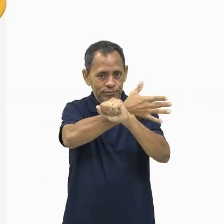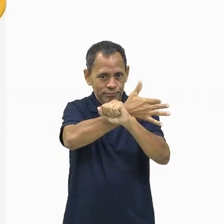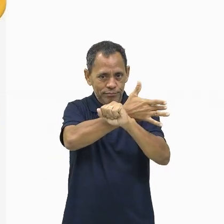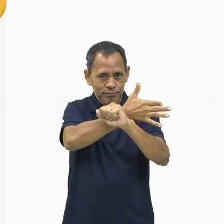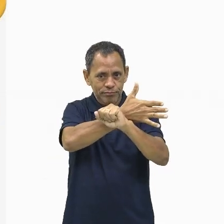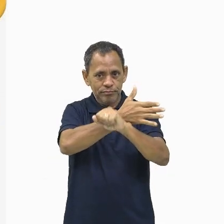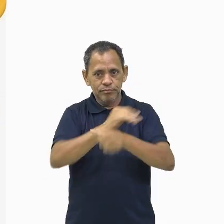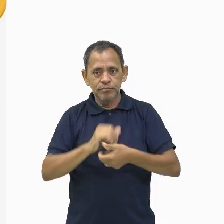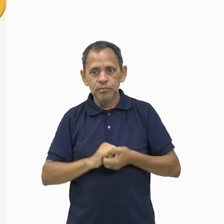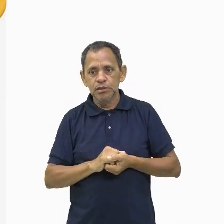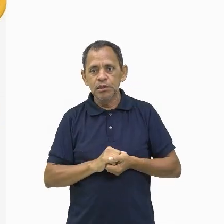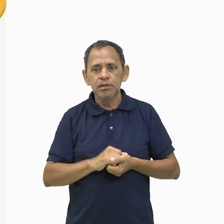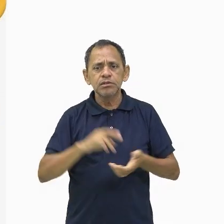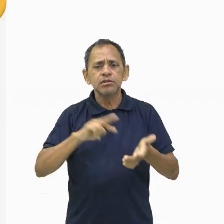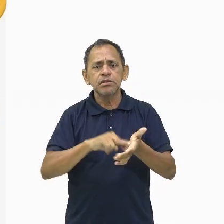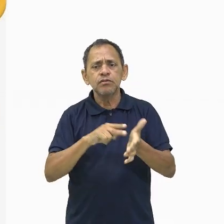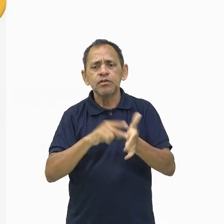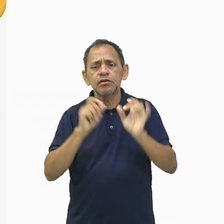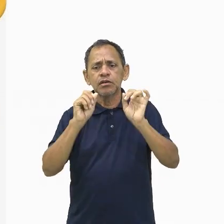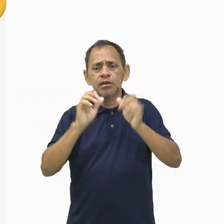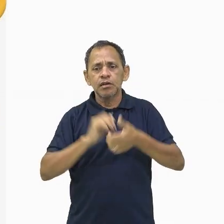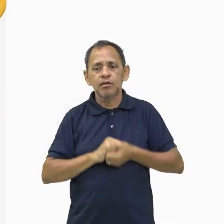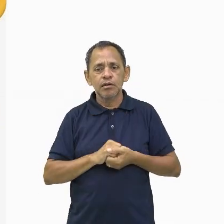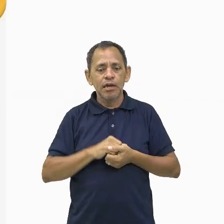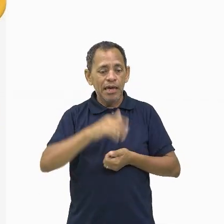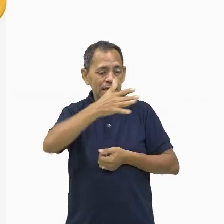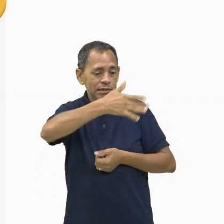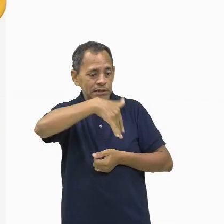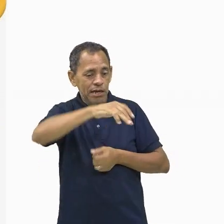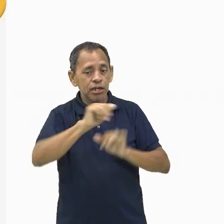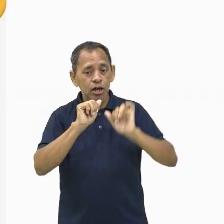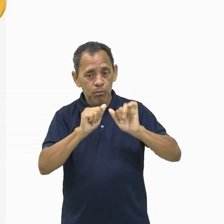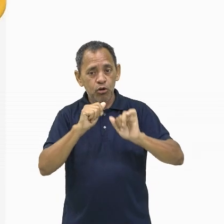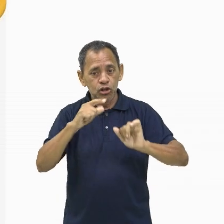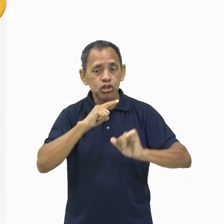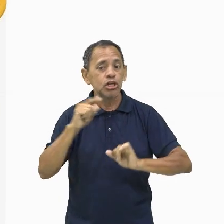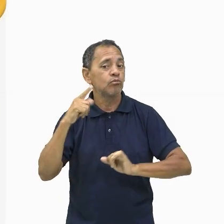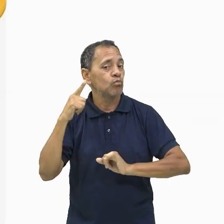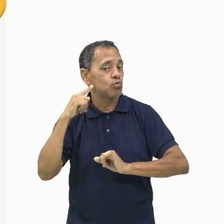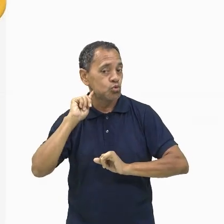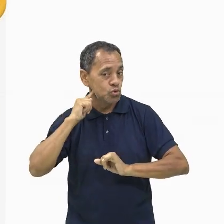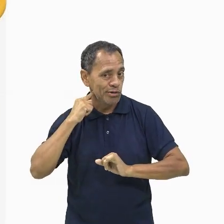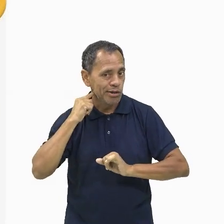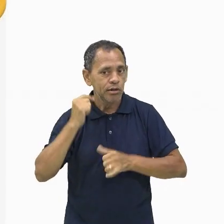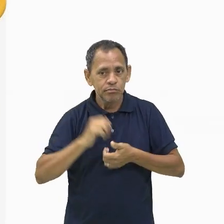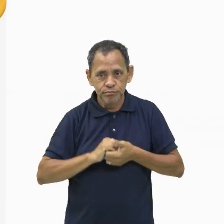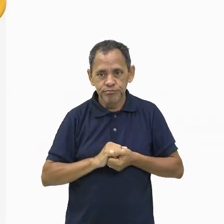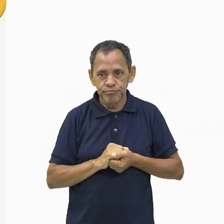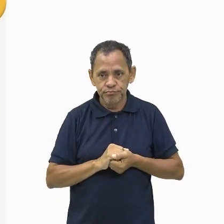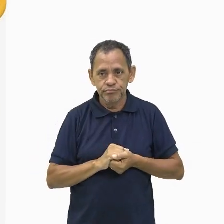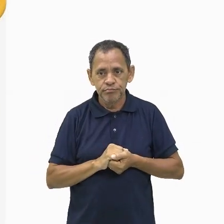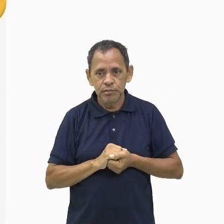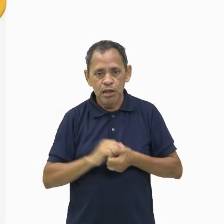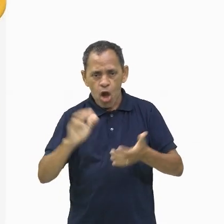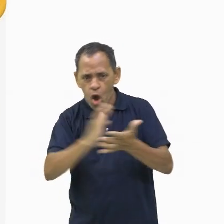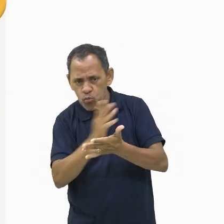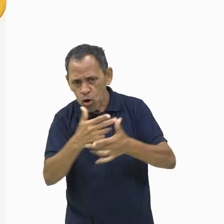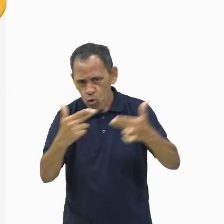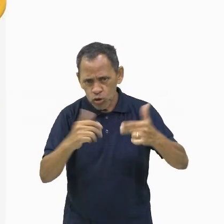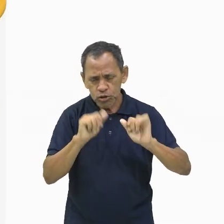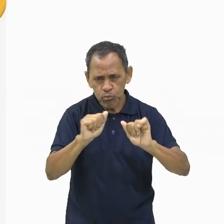Ser ácida significa dizer que aquele meio ali pode estar poluído. Alguma coisa está poluindo aquele meio e